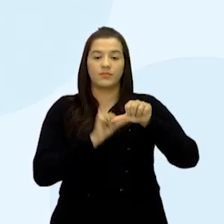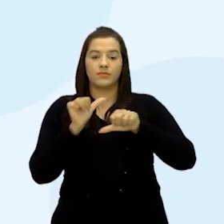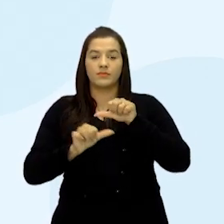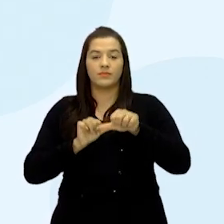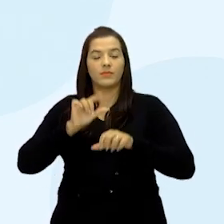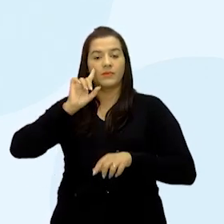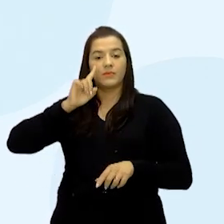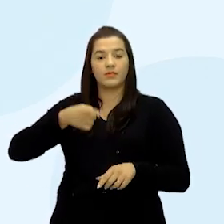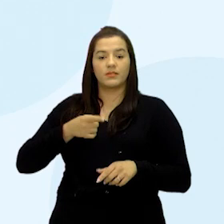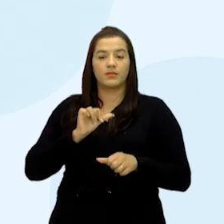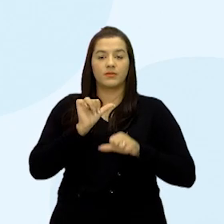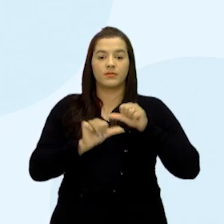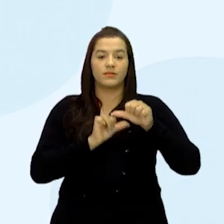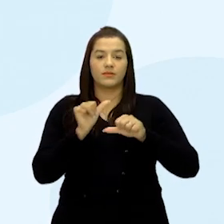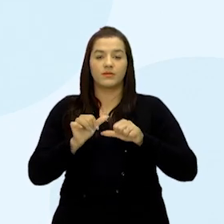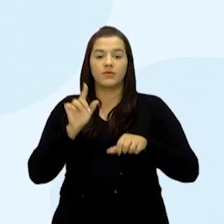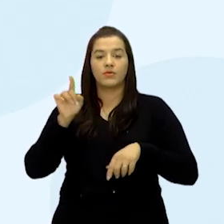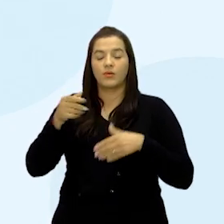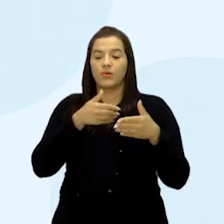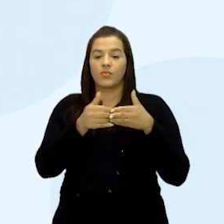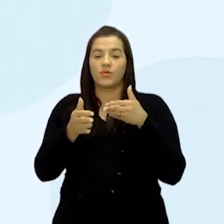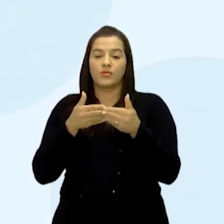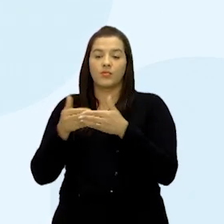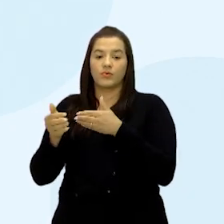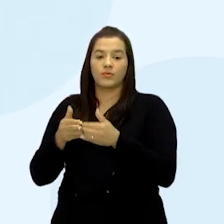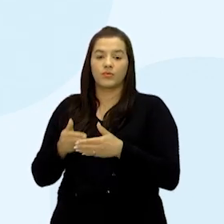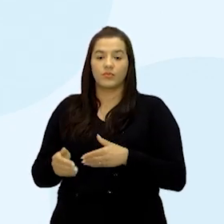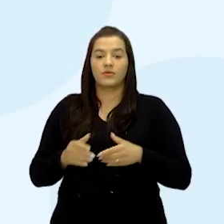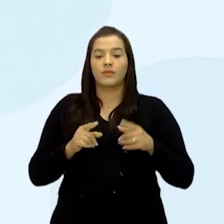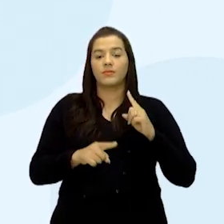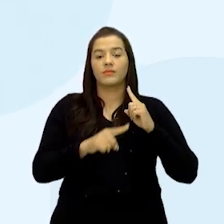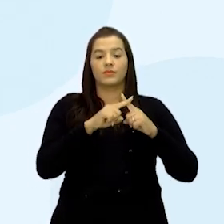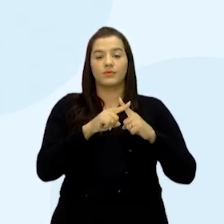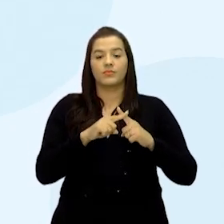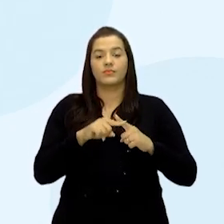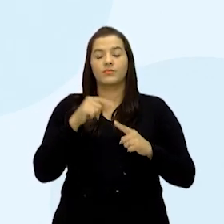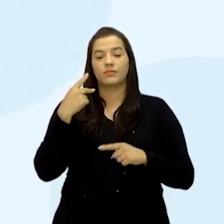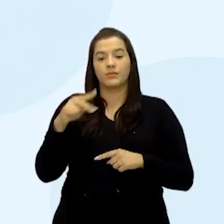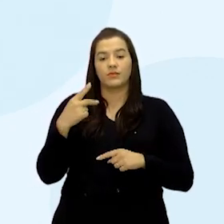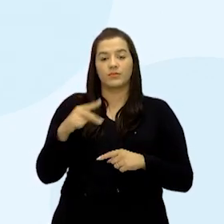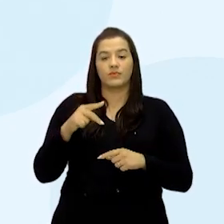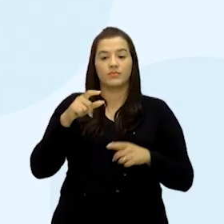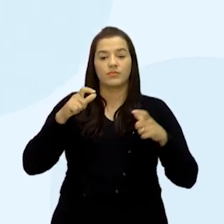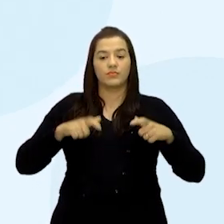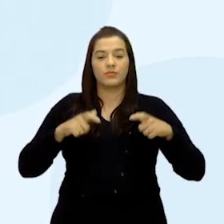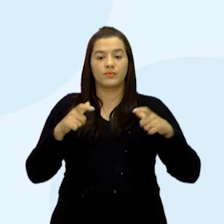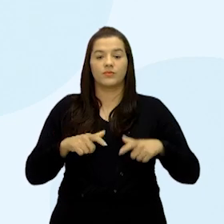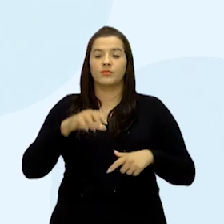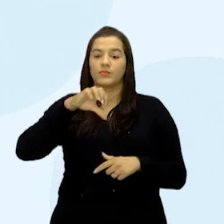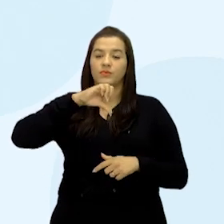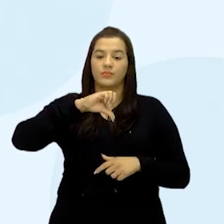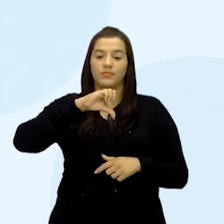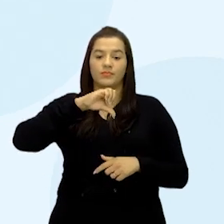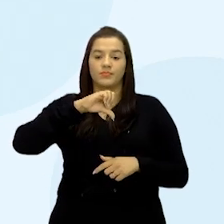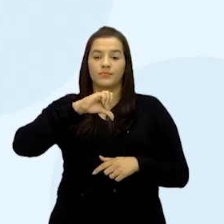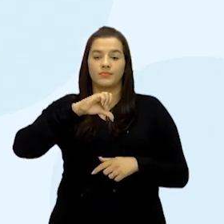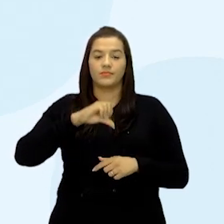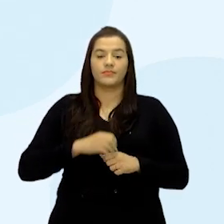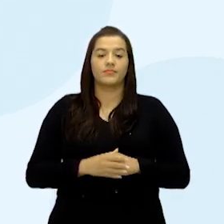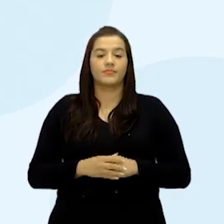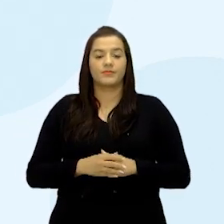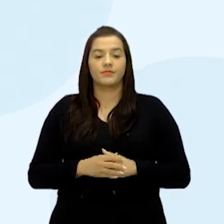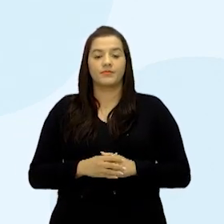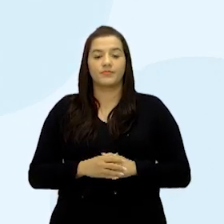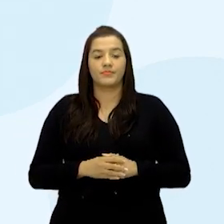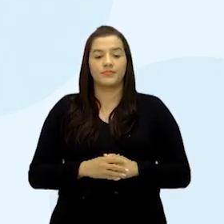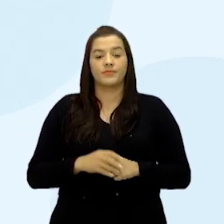comando ali, ó. Para o termo qualquer, multiplique o quê? Sua posição por 9. Muito bem. Ele só deu um exemplo aqui